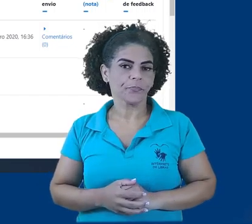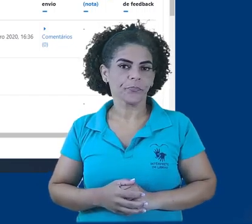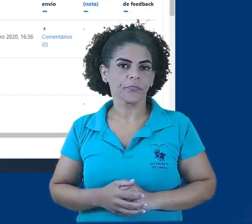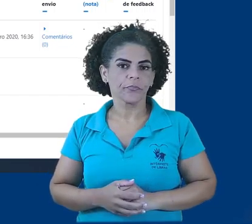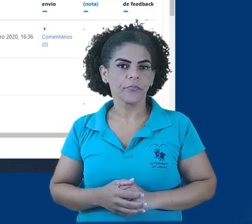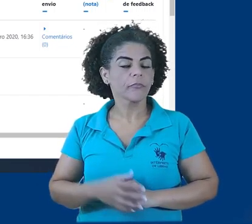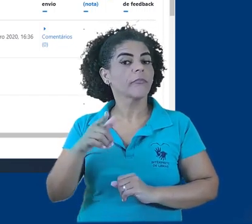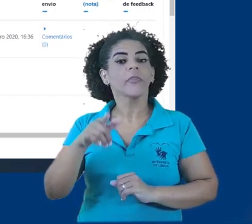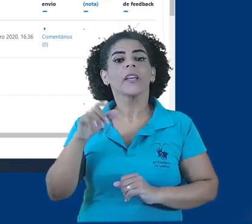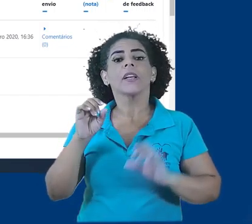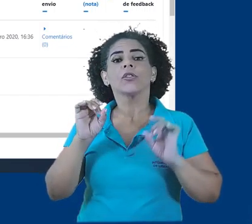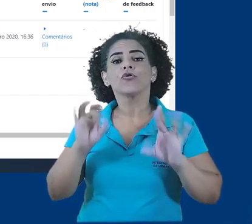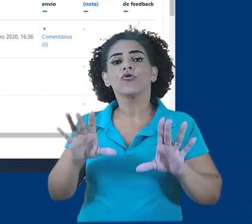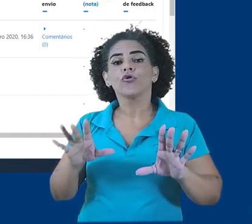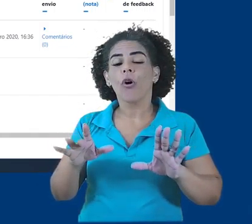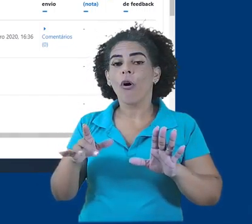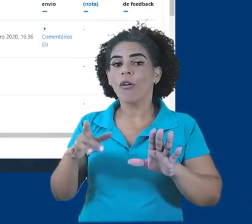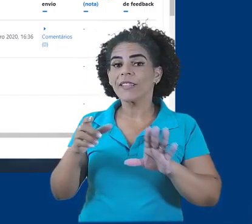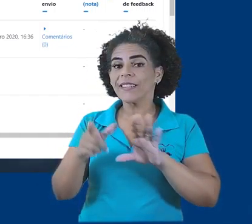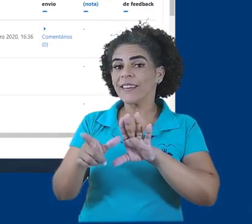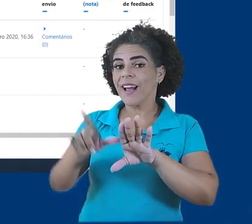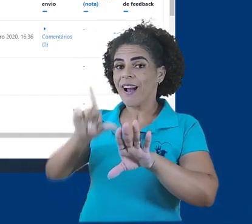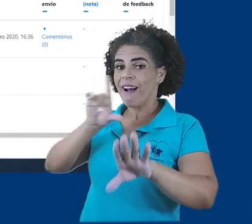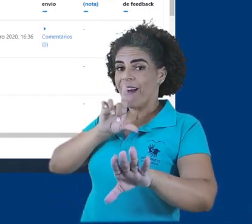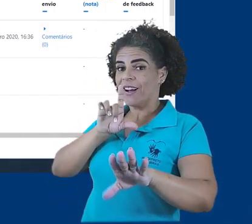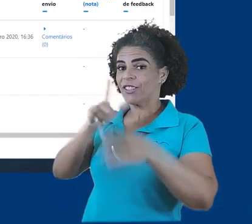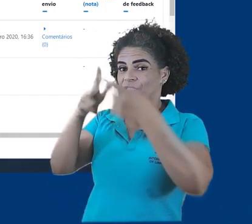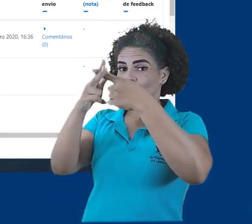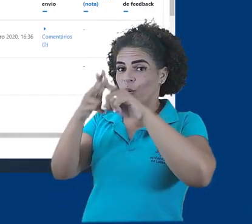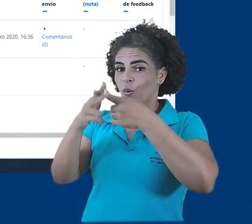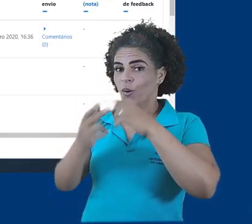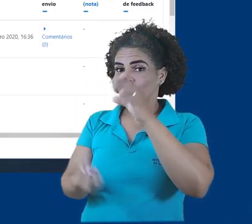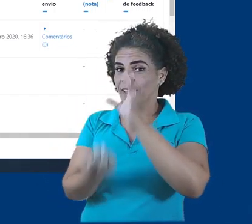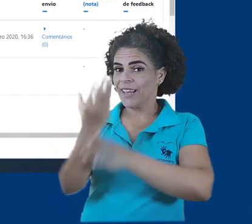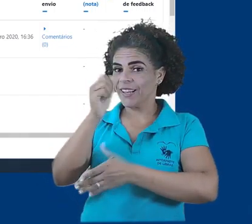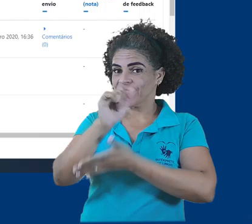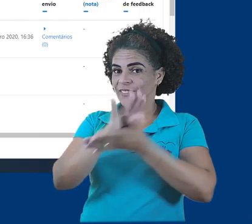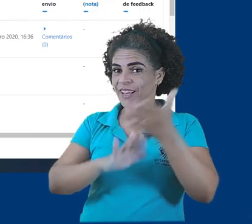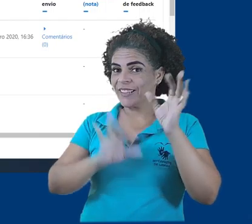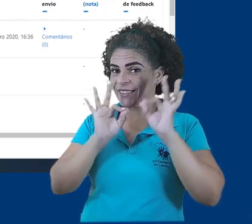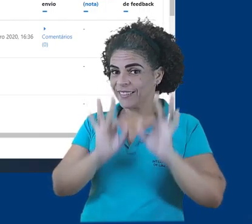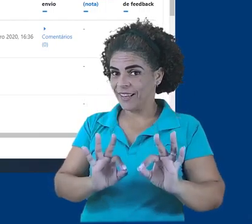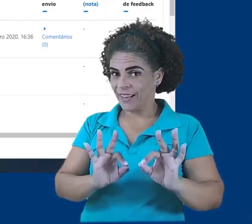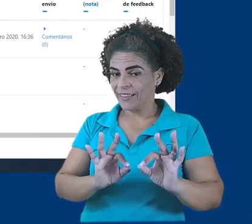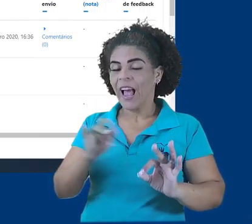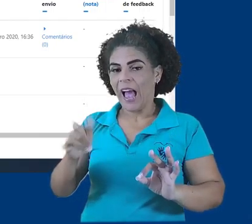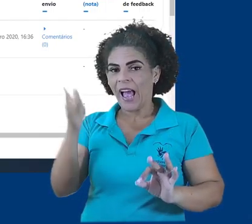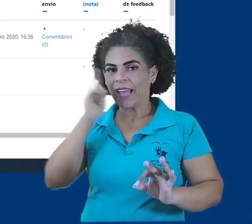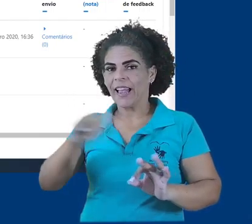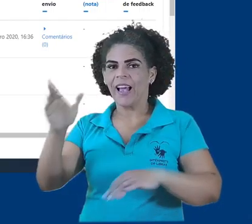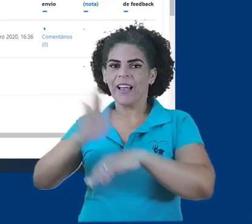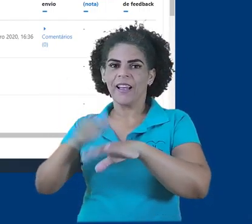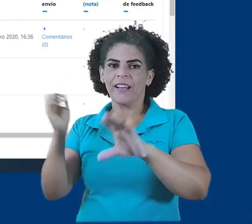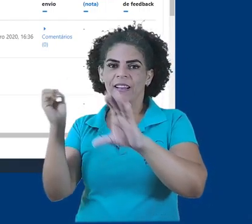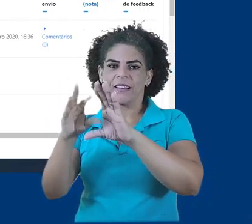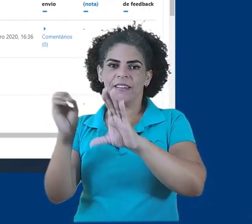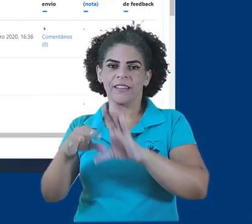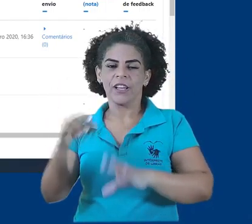só são possíveis se configuramos a a tarefa corretamente para permitir como se